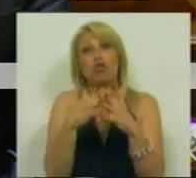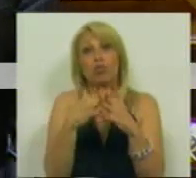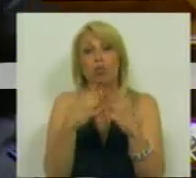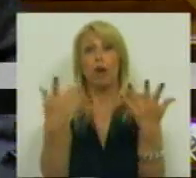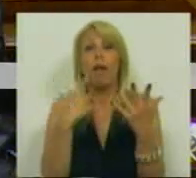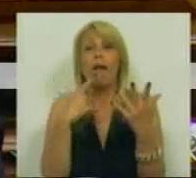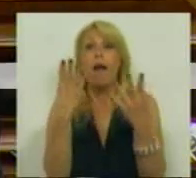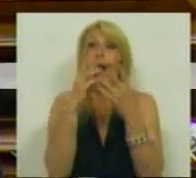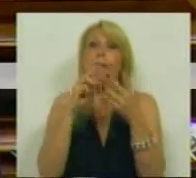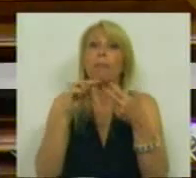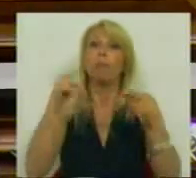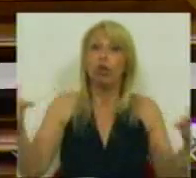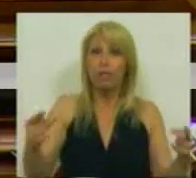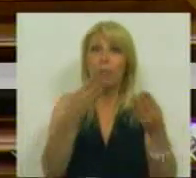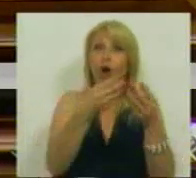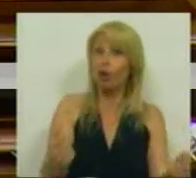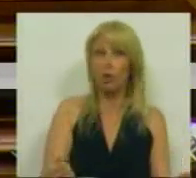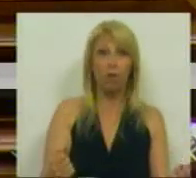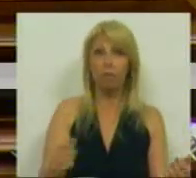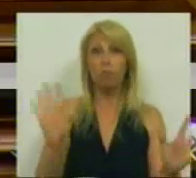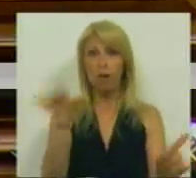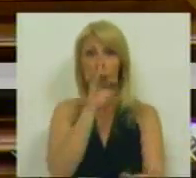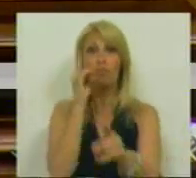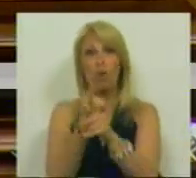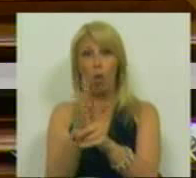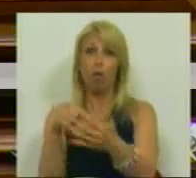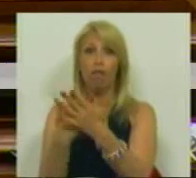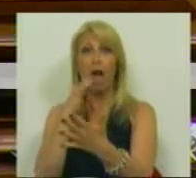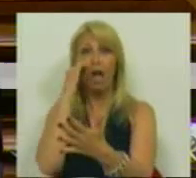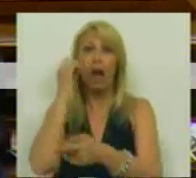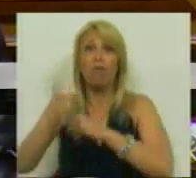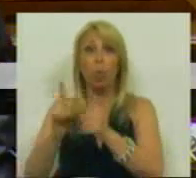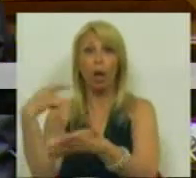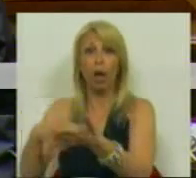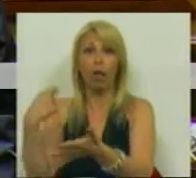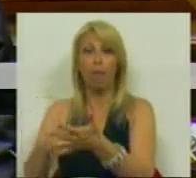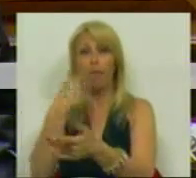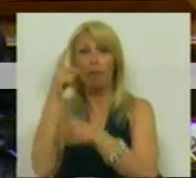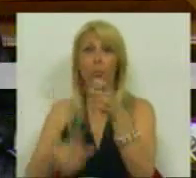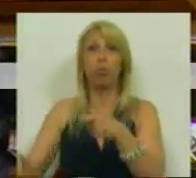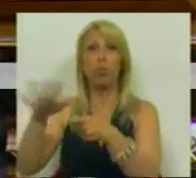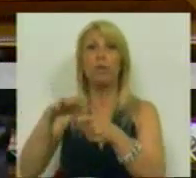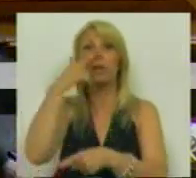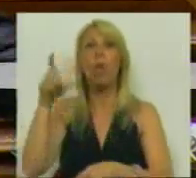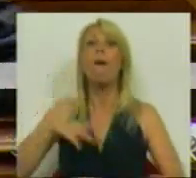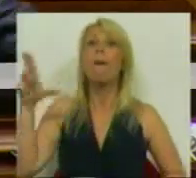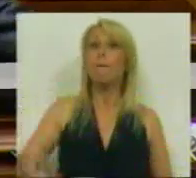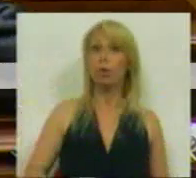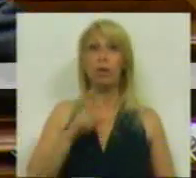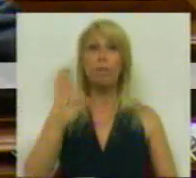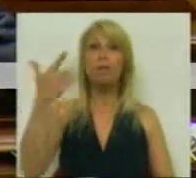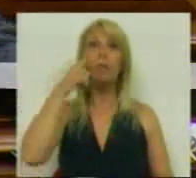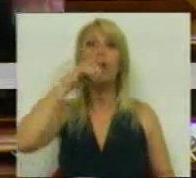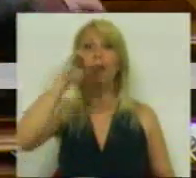ao mesmo tempo, deixámos agravar tudo aquilo que são os custos para as populações portuguesas e, em particular, daqueles que têm as